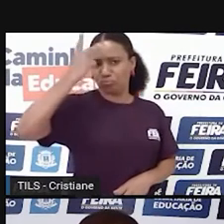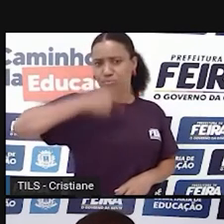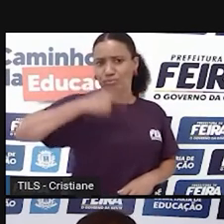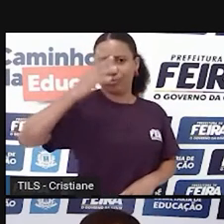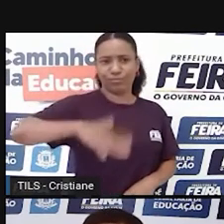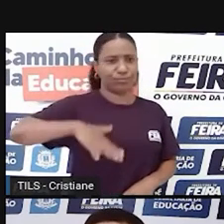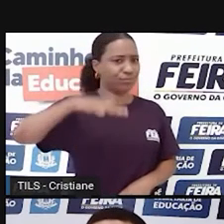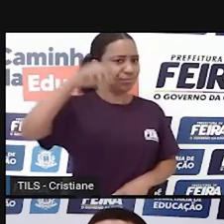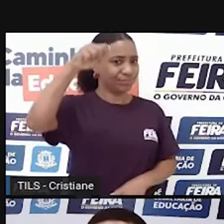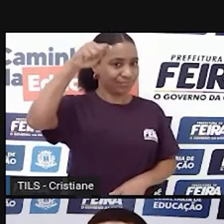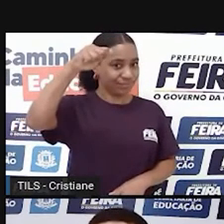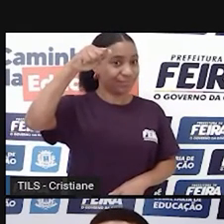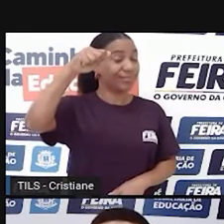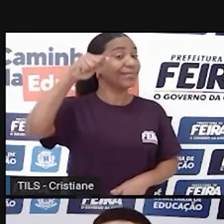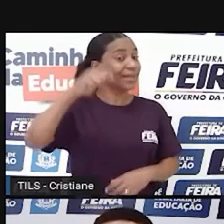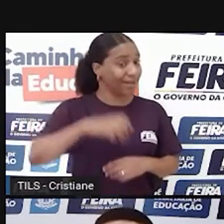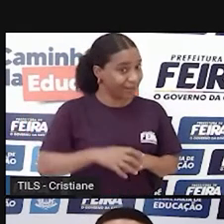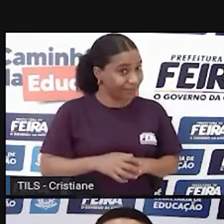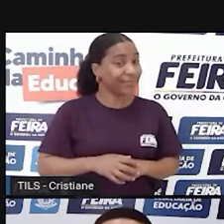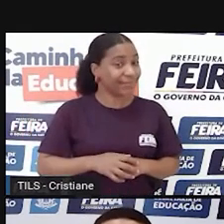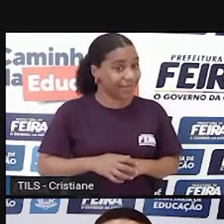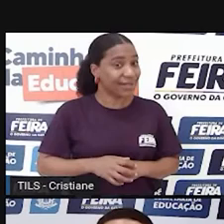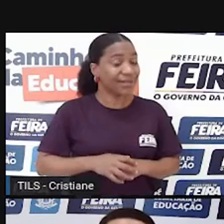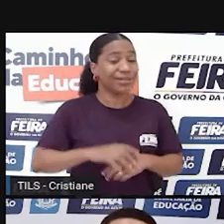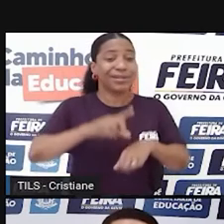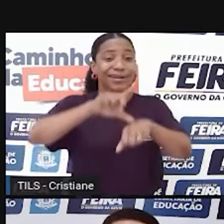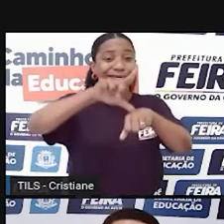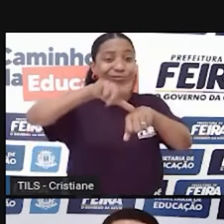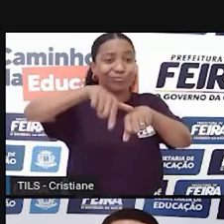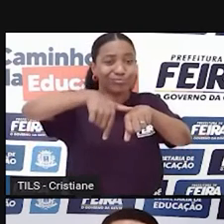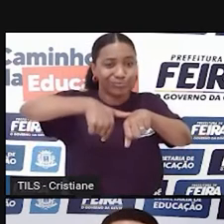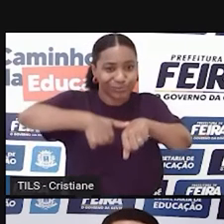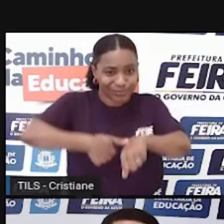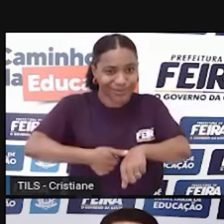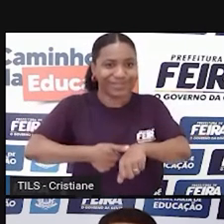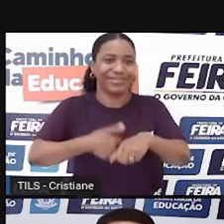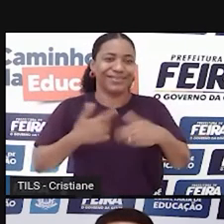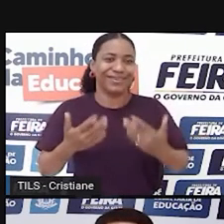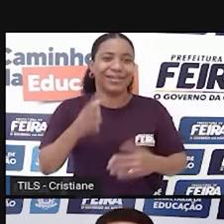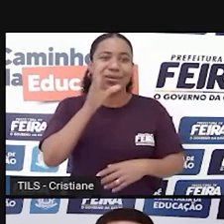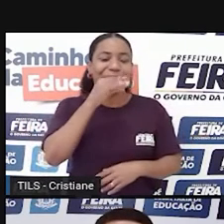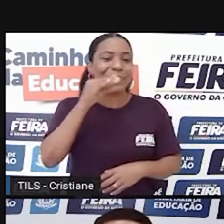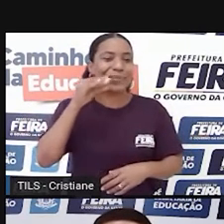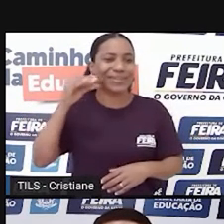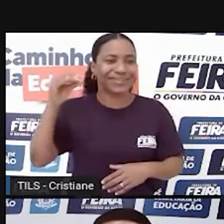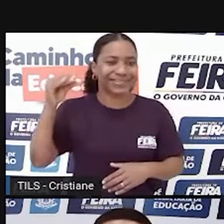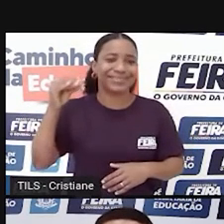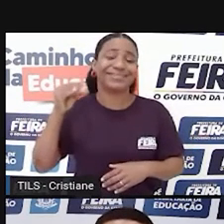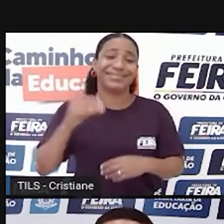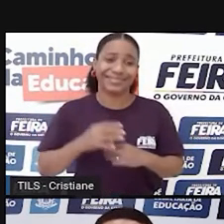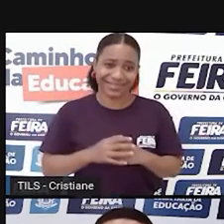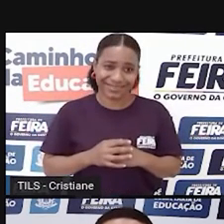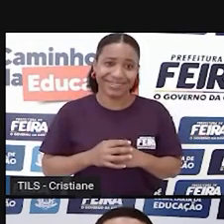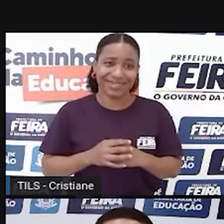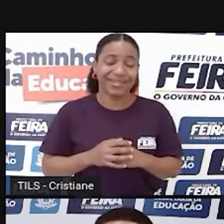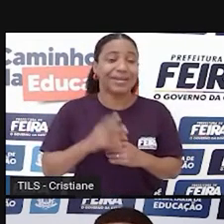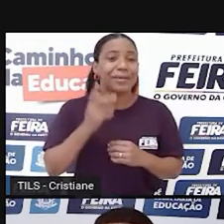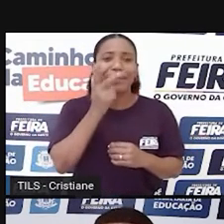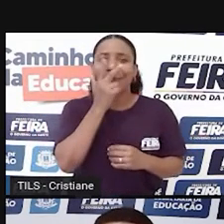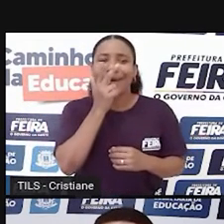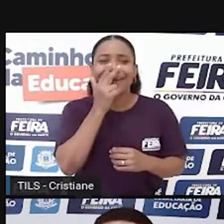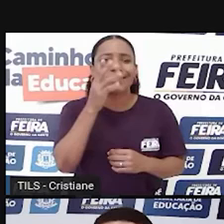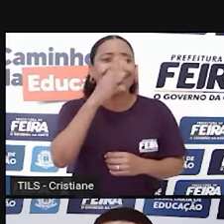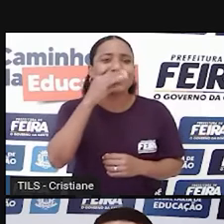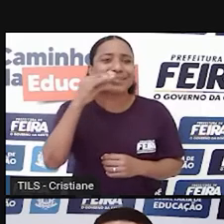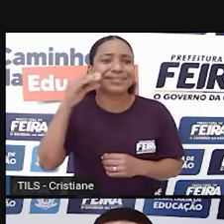crise, ela vem se estendendo, vem ficando mais tardia. Então, assim, a adolescência em si, ela é quase um termo abstrato.